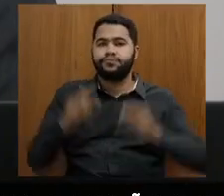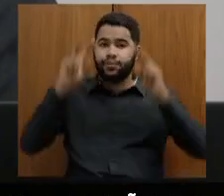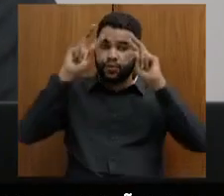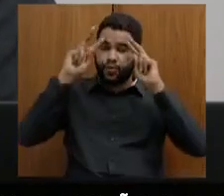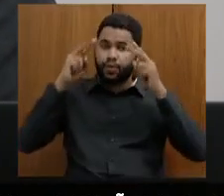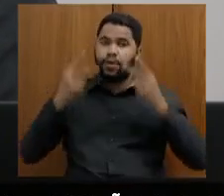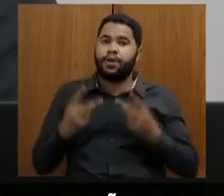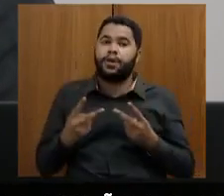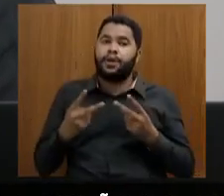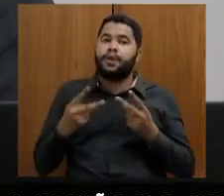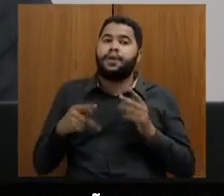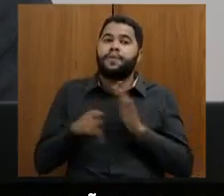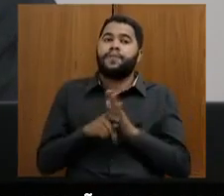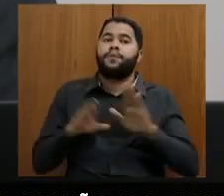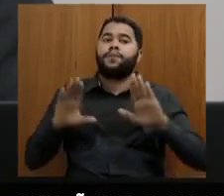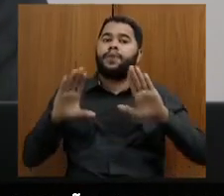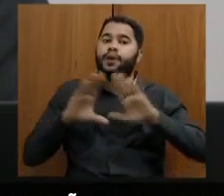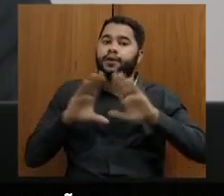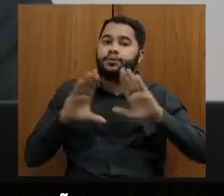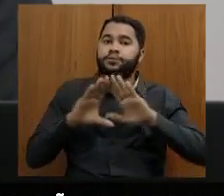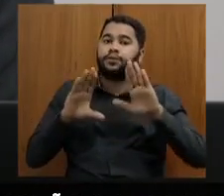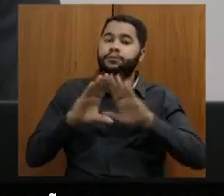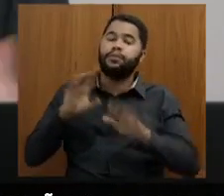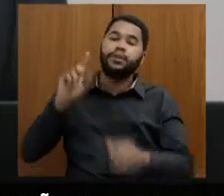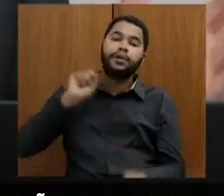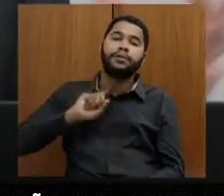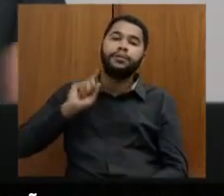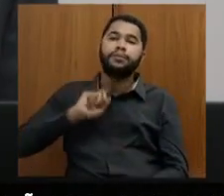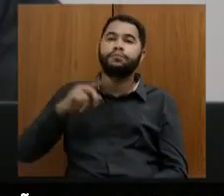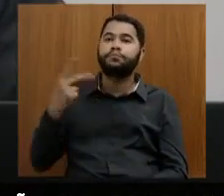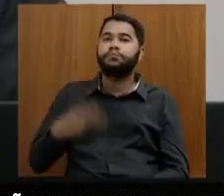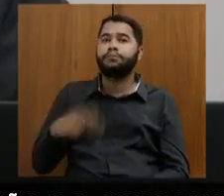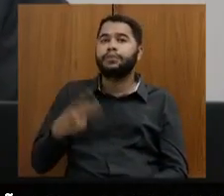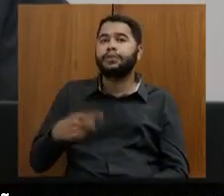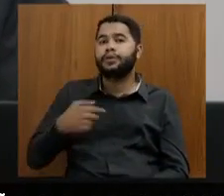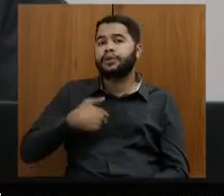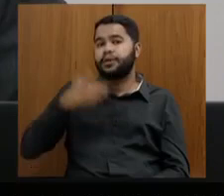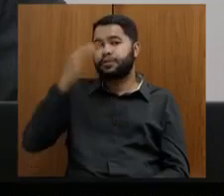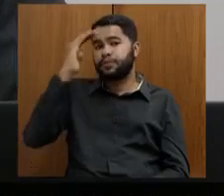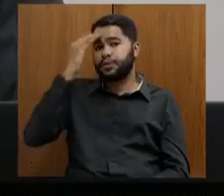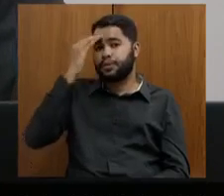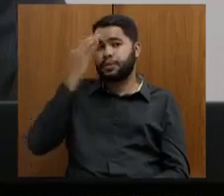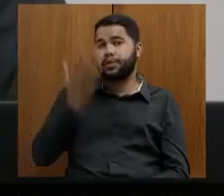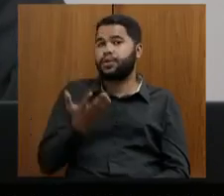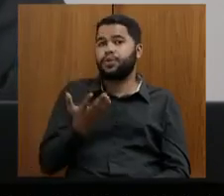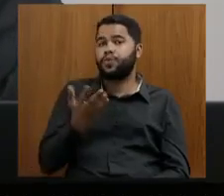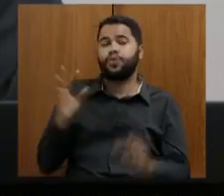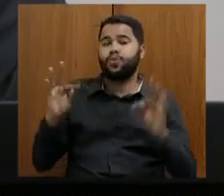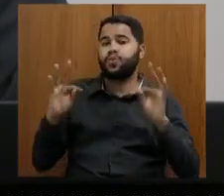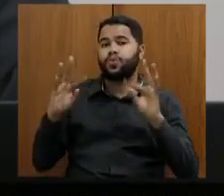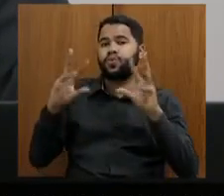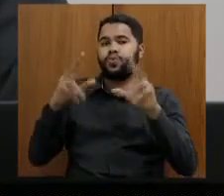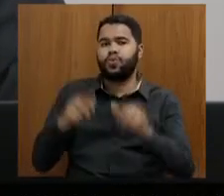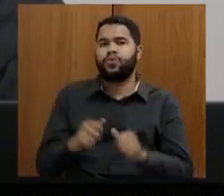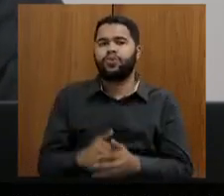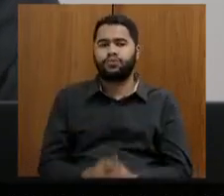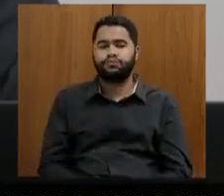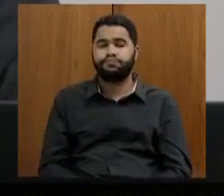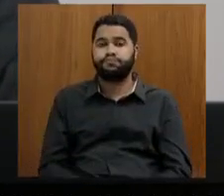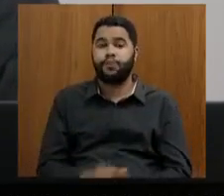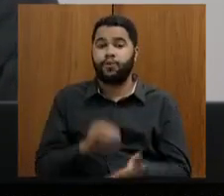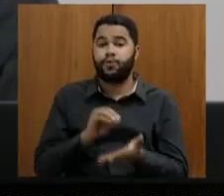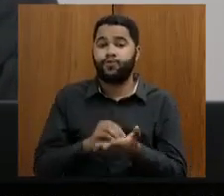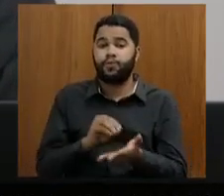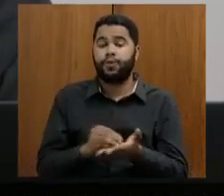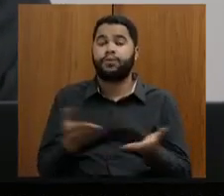reconhecimento da Assembleia a Polícia Militar de Minas Gerais eu entendo que é editores o que